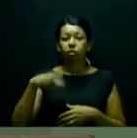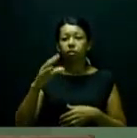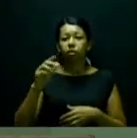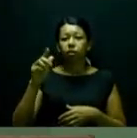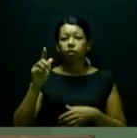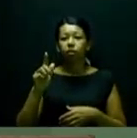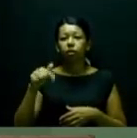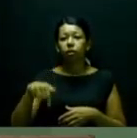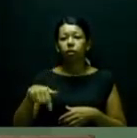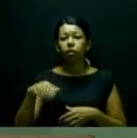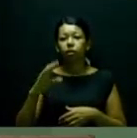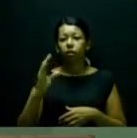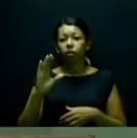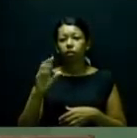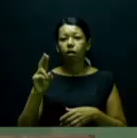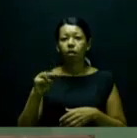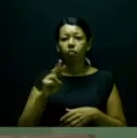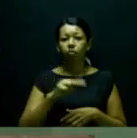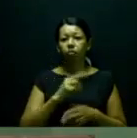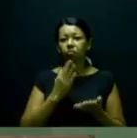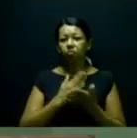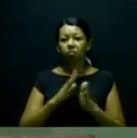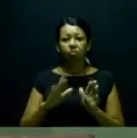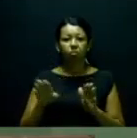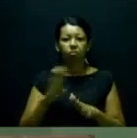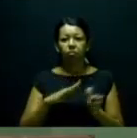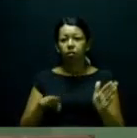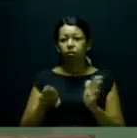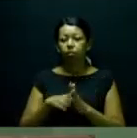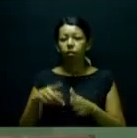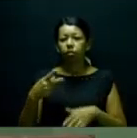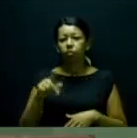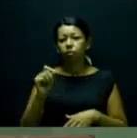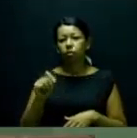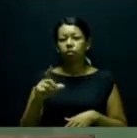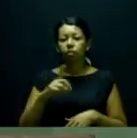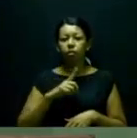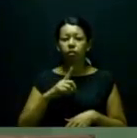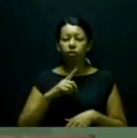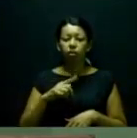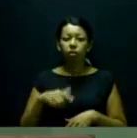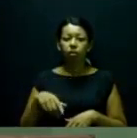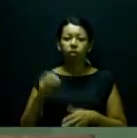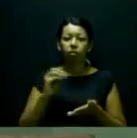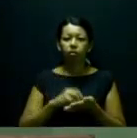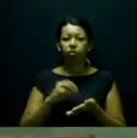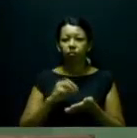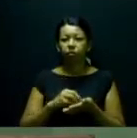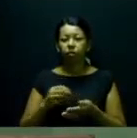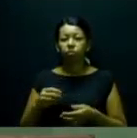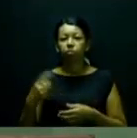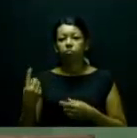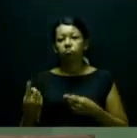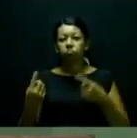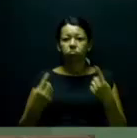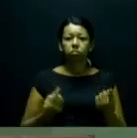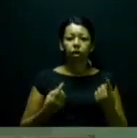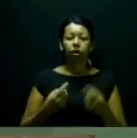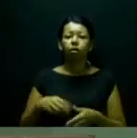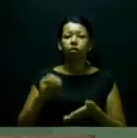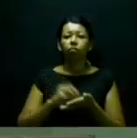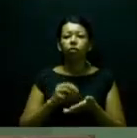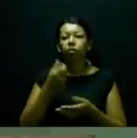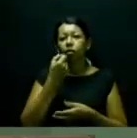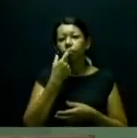foi solucionada por inteiro, e por conta disso ainda existem algumas pendências aqui e acolá. Às vezes você